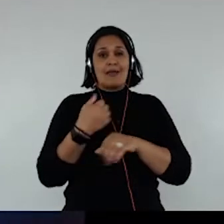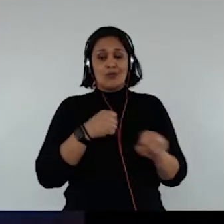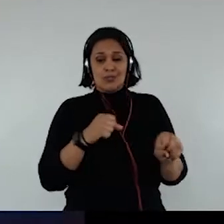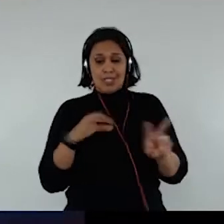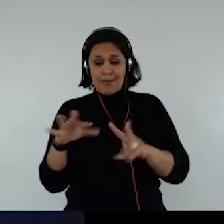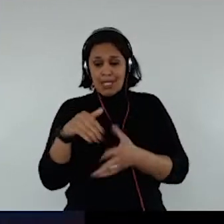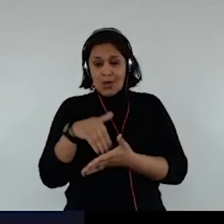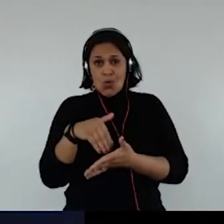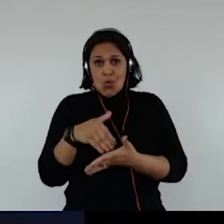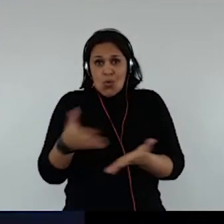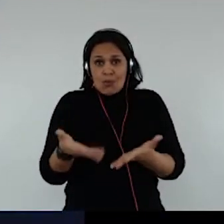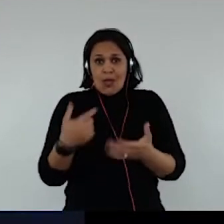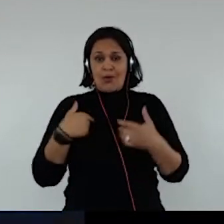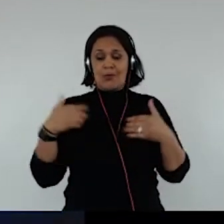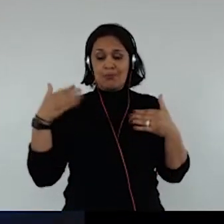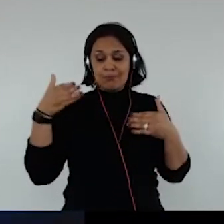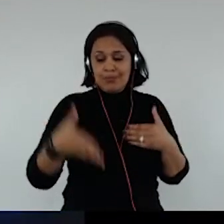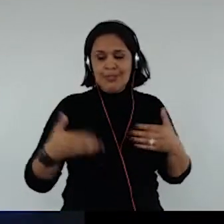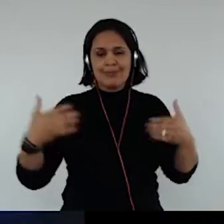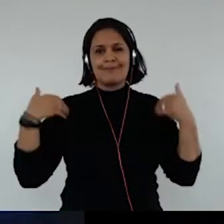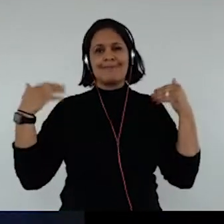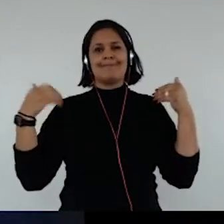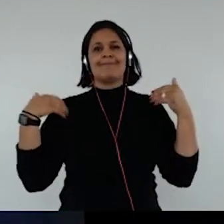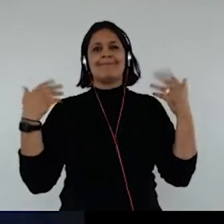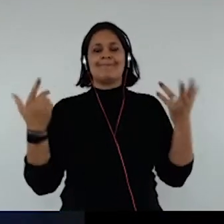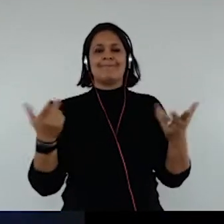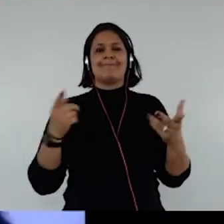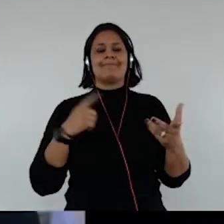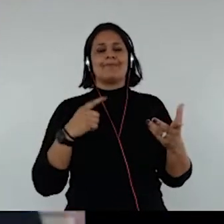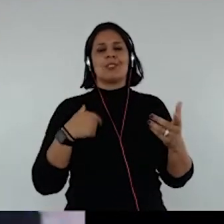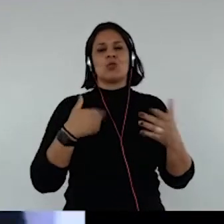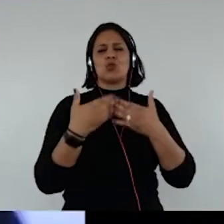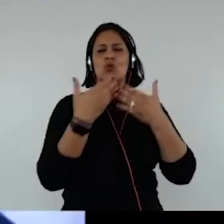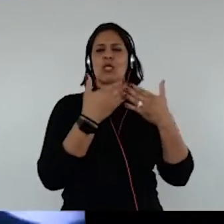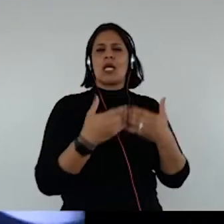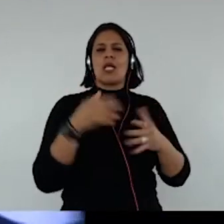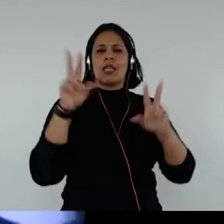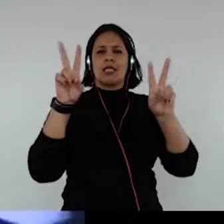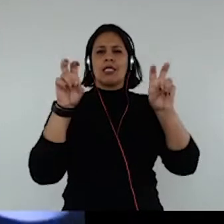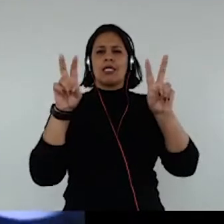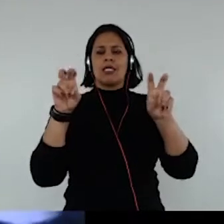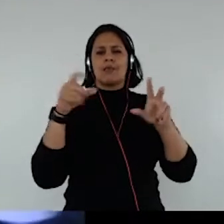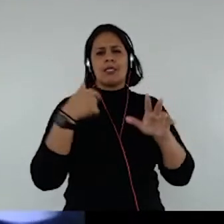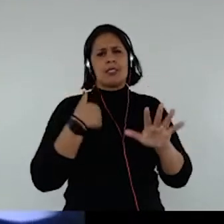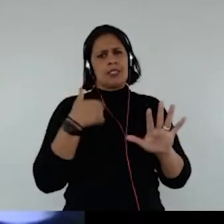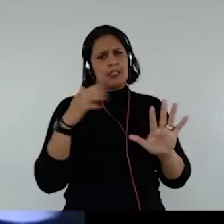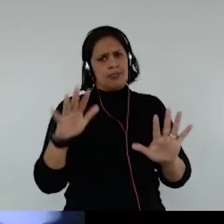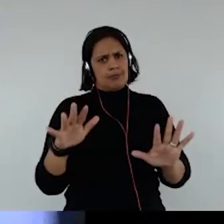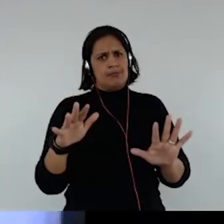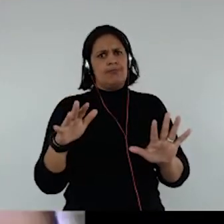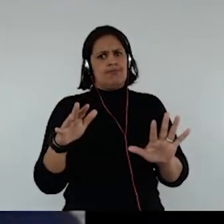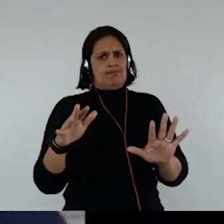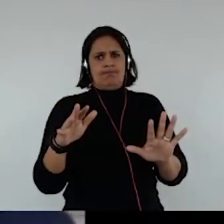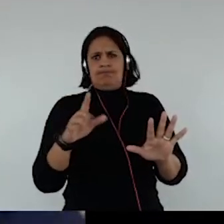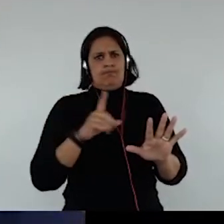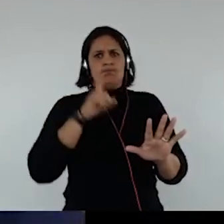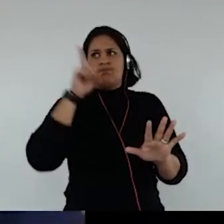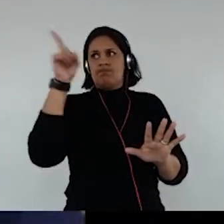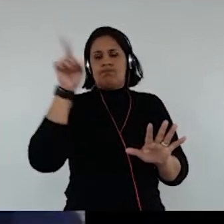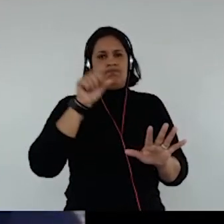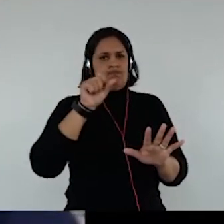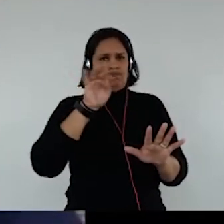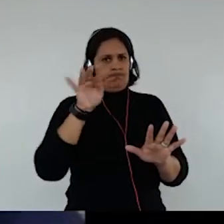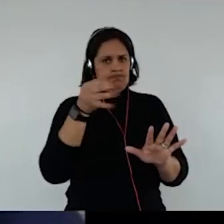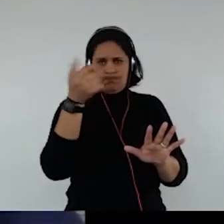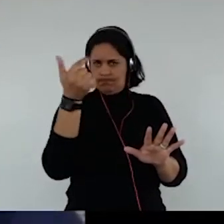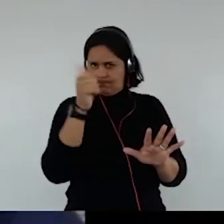estou aqui tratando de um tema, fui estudar um tema que ainda não chegou ao Superior Tribunal de Justiça e